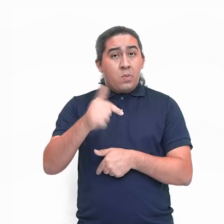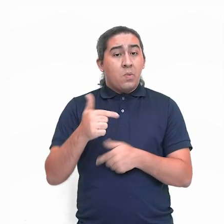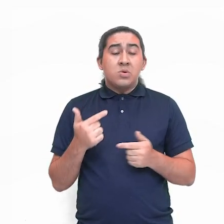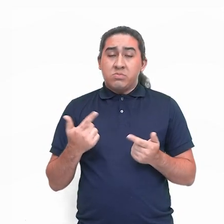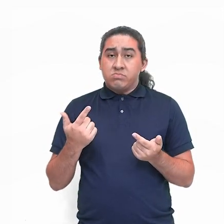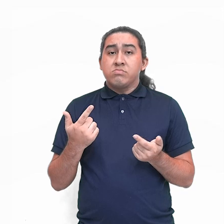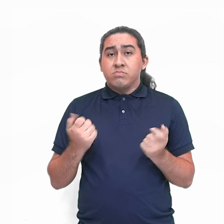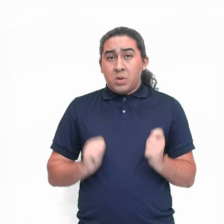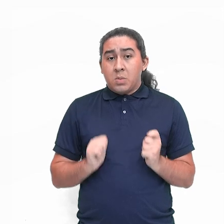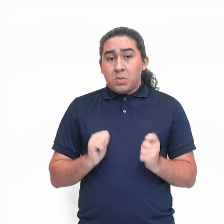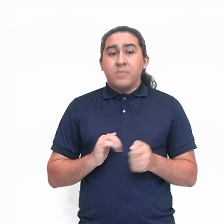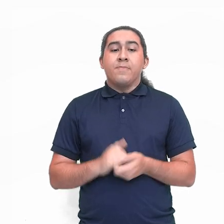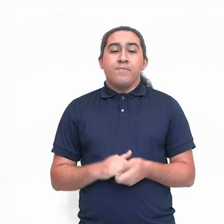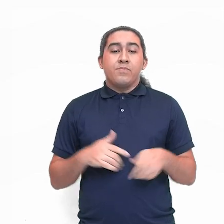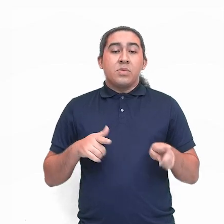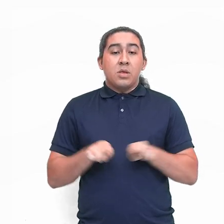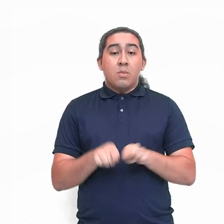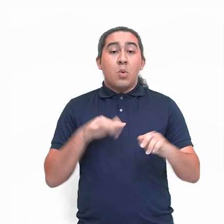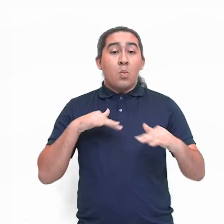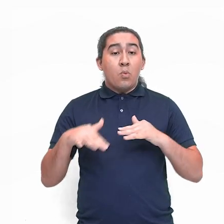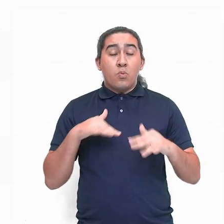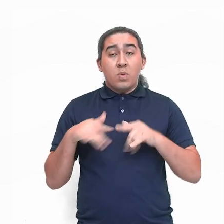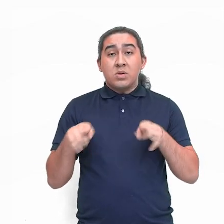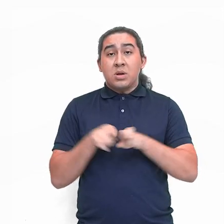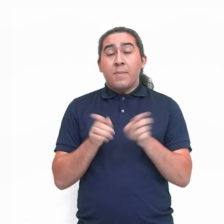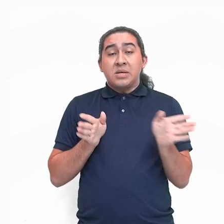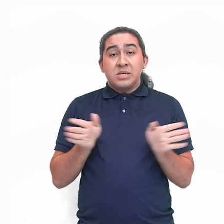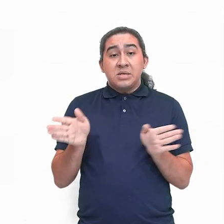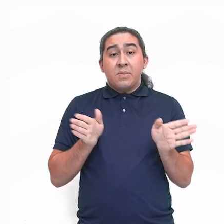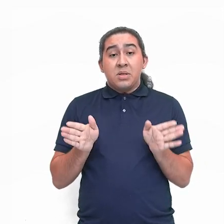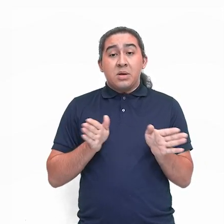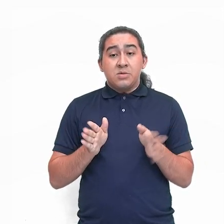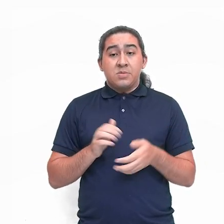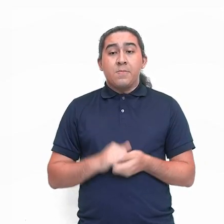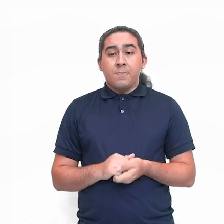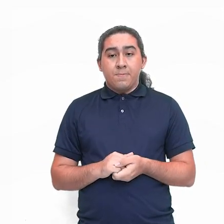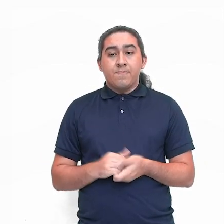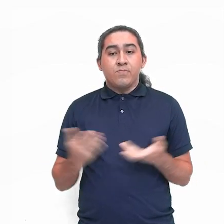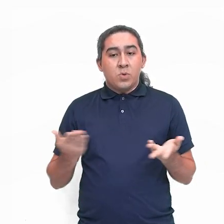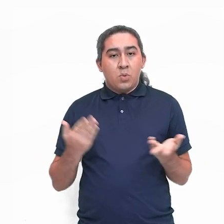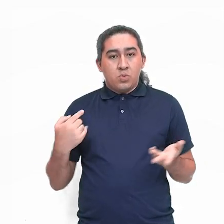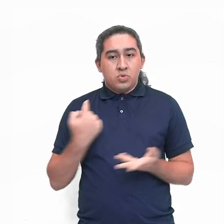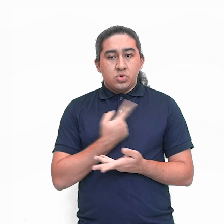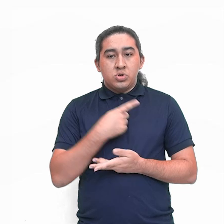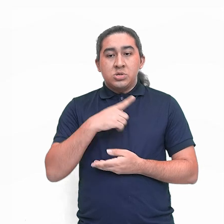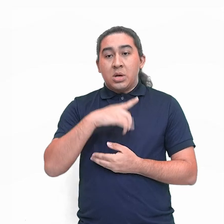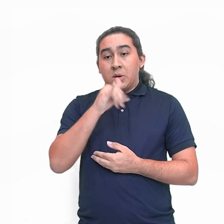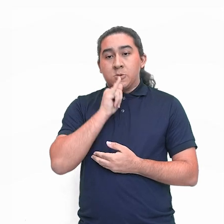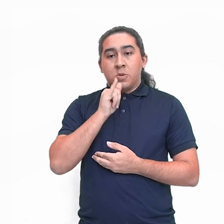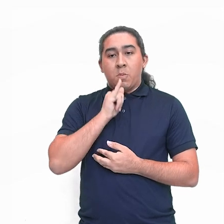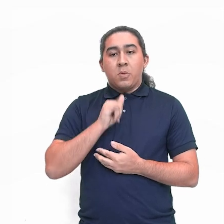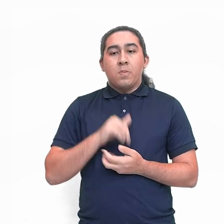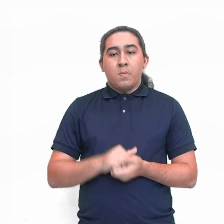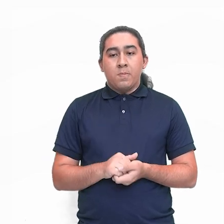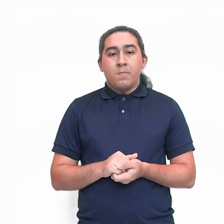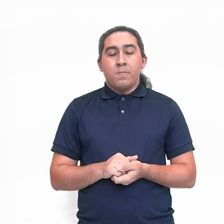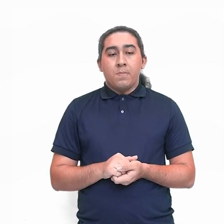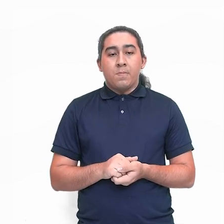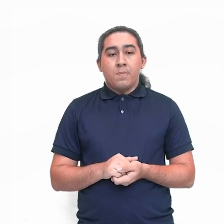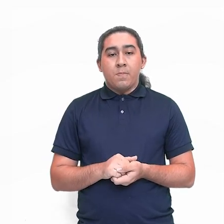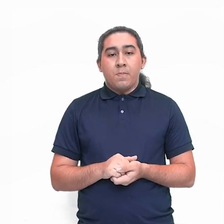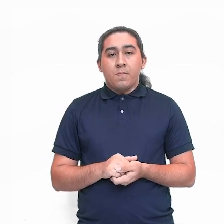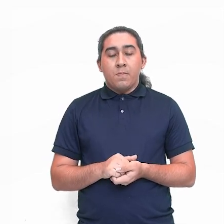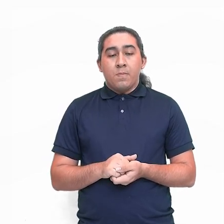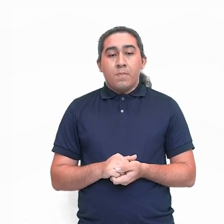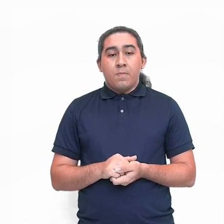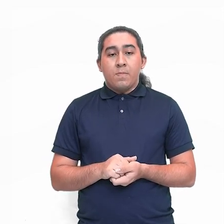A questão também da mobilidade e acessibilidade. Hoje nós temos, por exemplo,